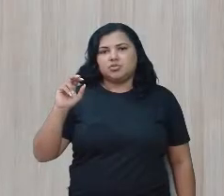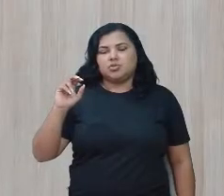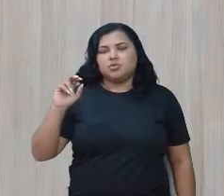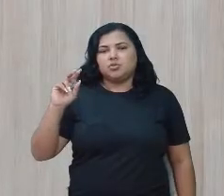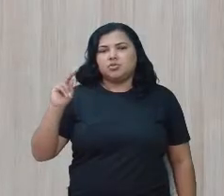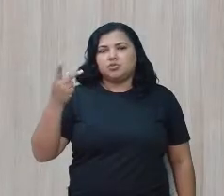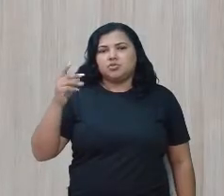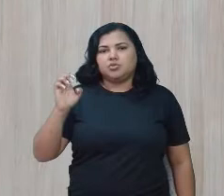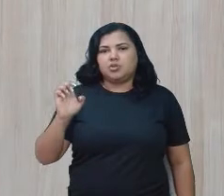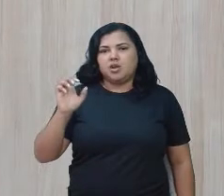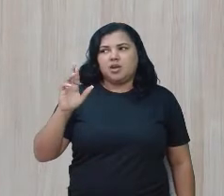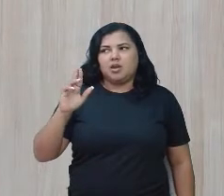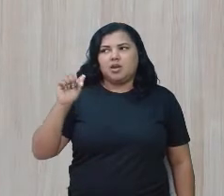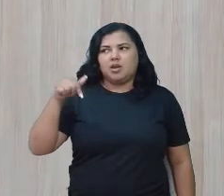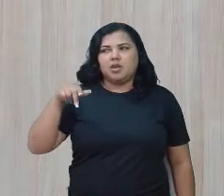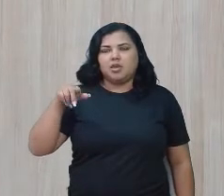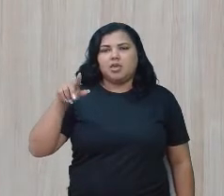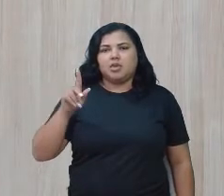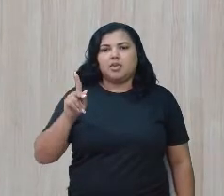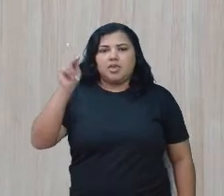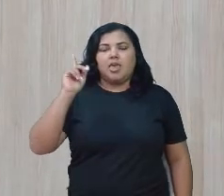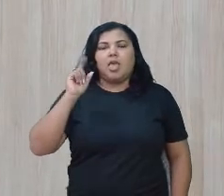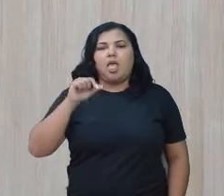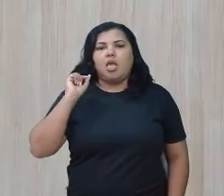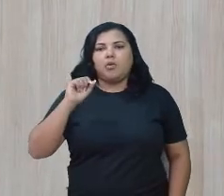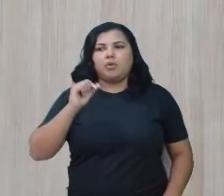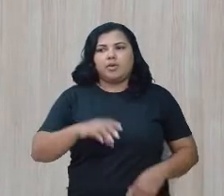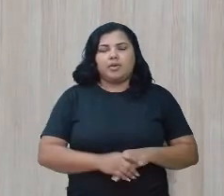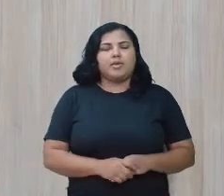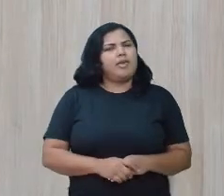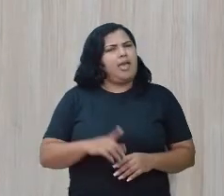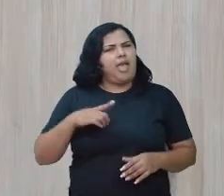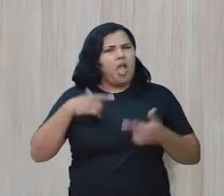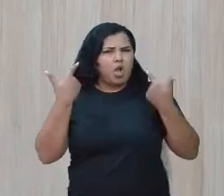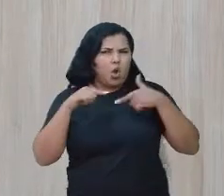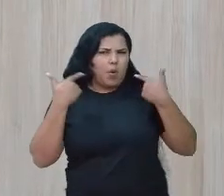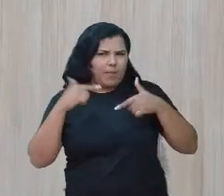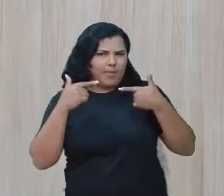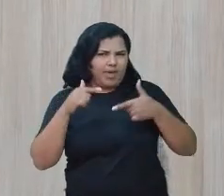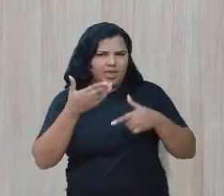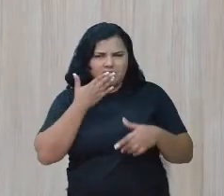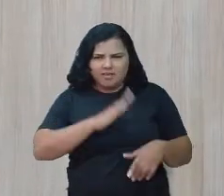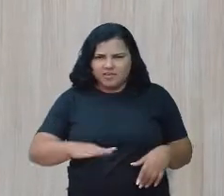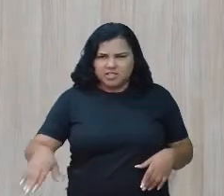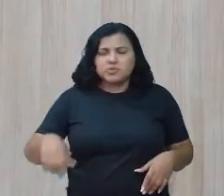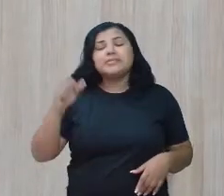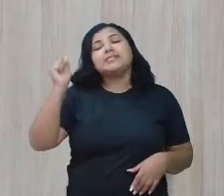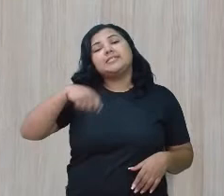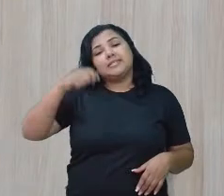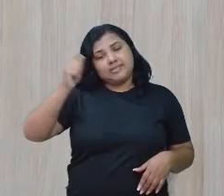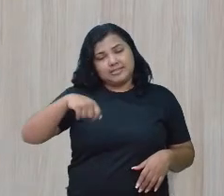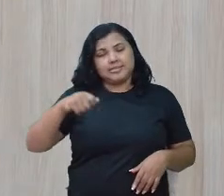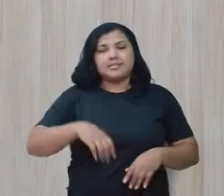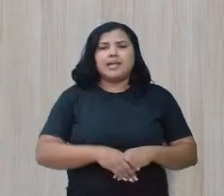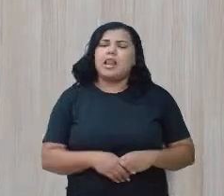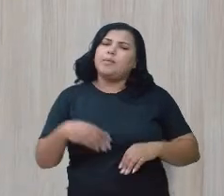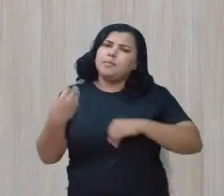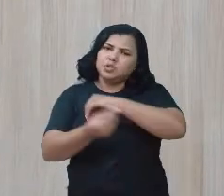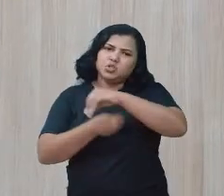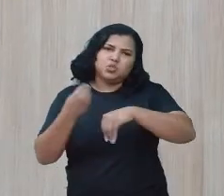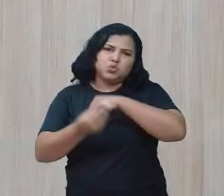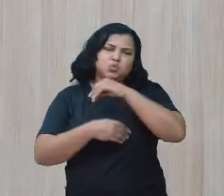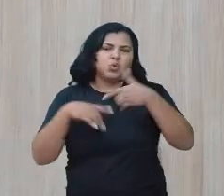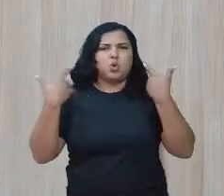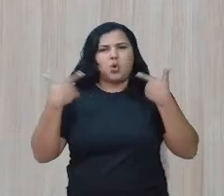sim. Normalmente esses desenhos, né, tanto da Pixar ou da DreamWorks como da Disney, ele mistura um